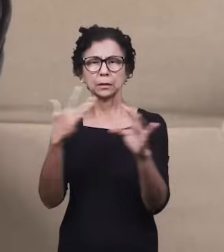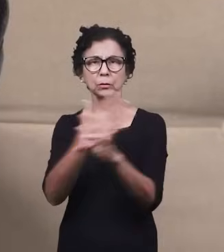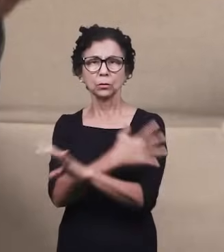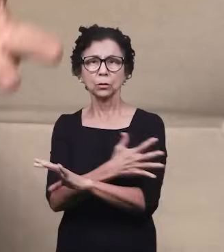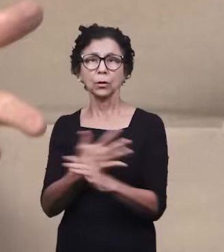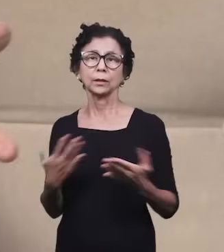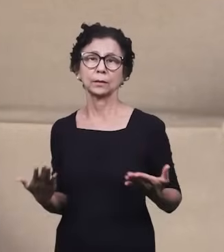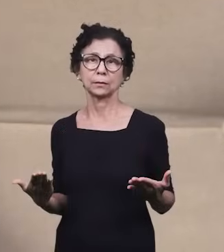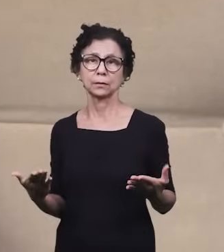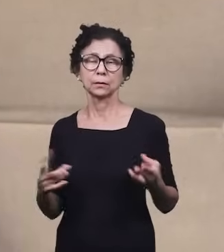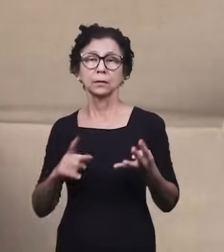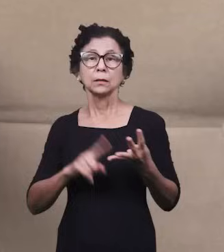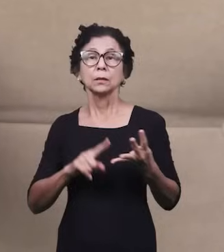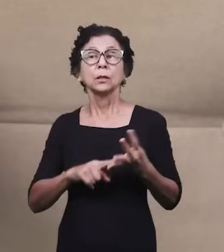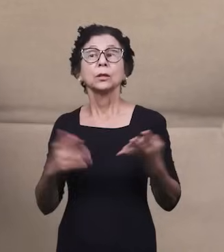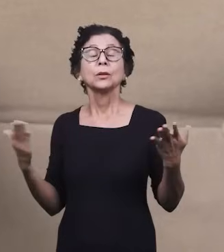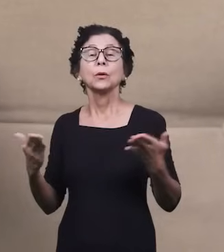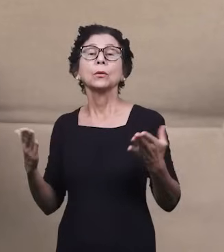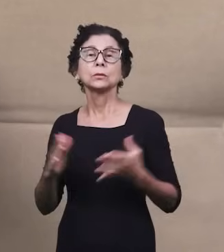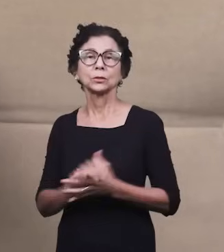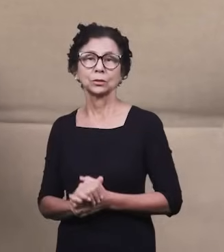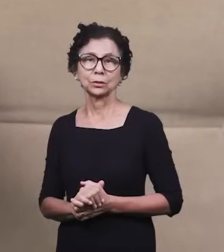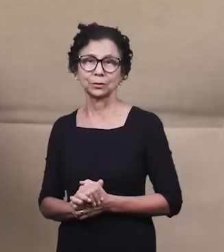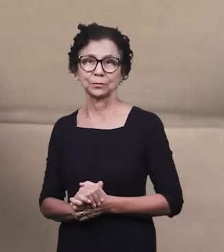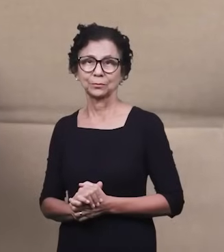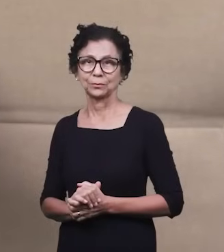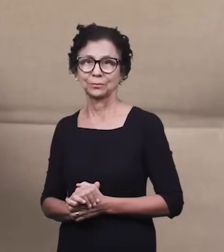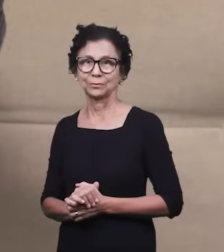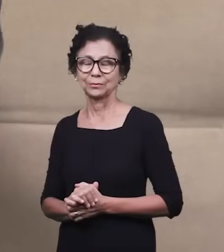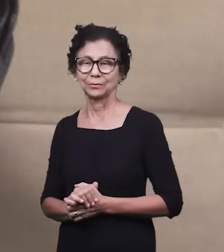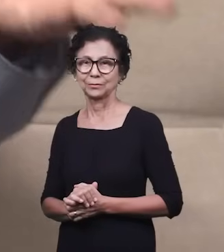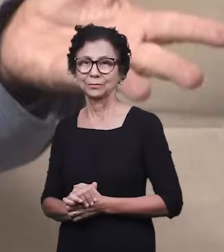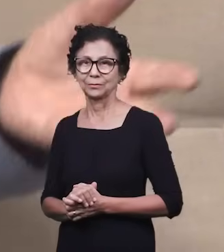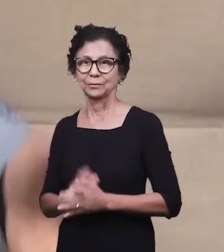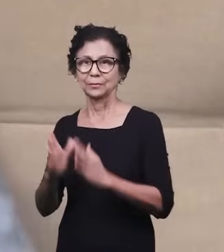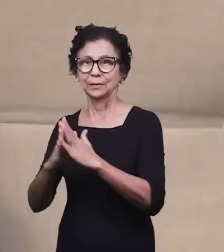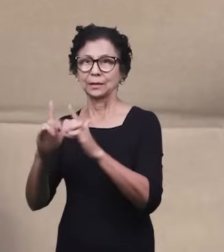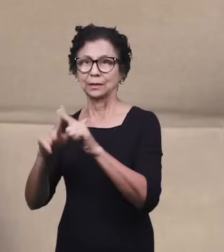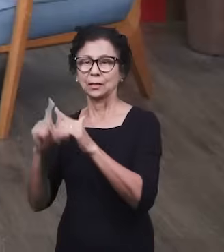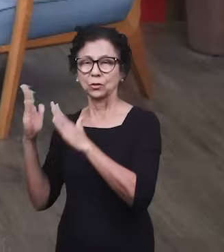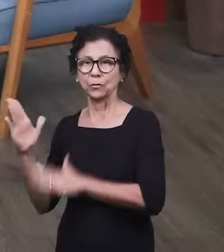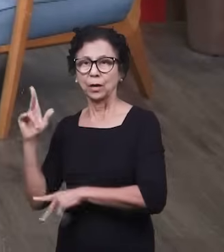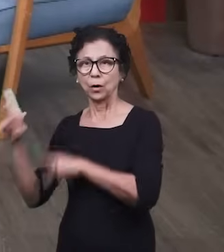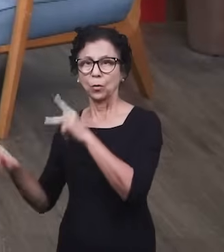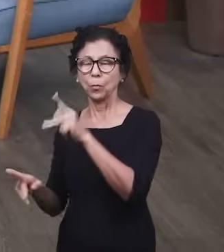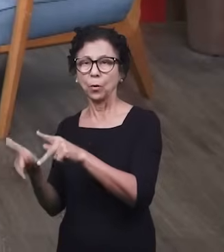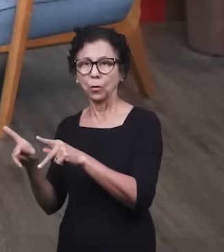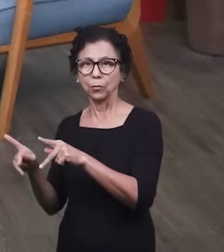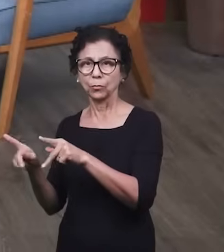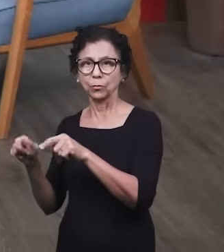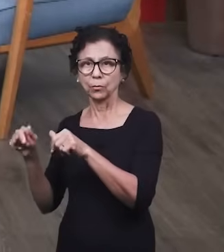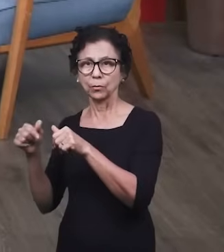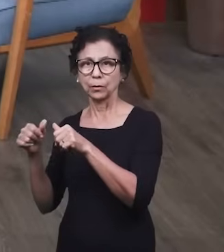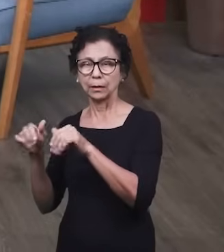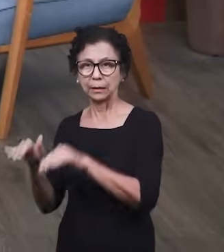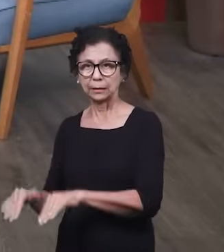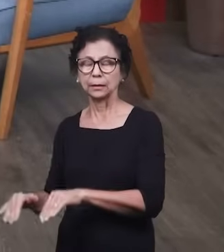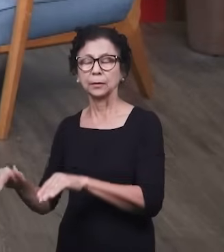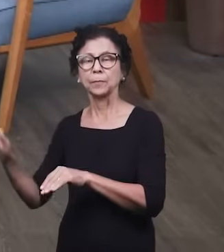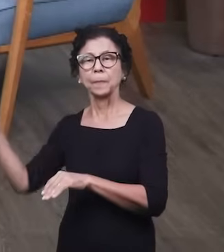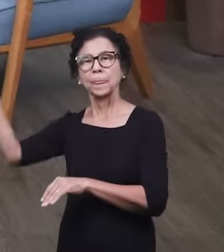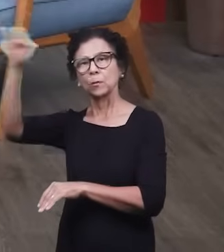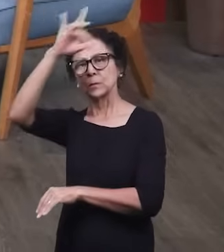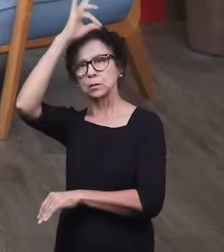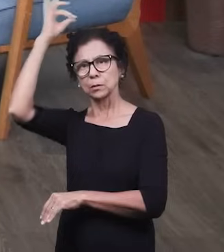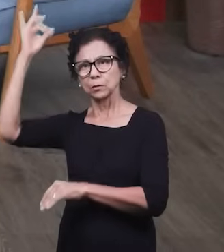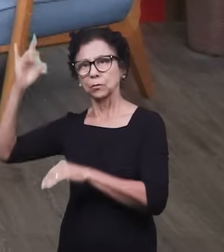se abrir e o Espírito Santo vai levar a igreja para ela também conhecer a glória do Glórias Filho. a Deus. Para o encontro. O profético é muito Glória a sublime. Jesus. Amém.